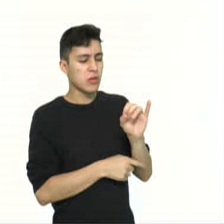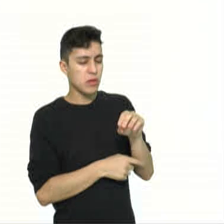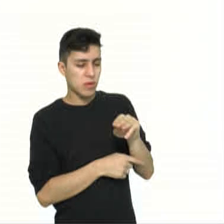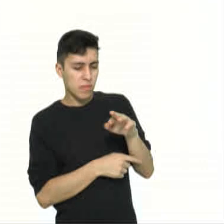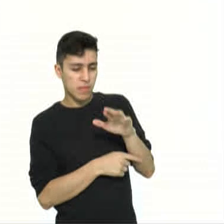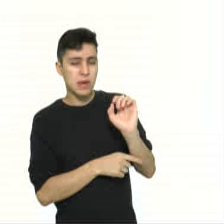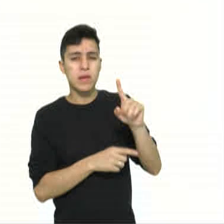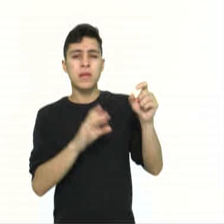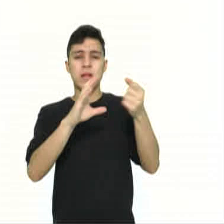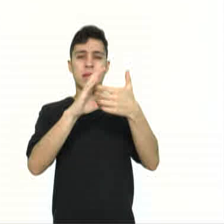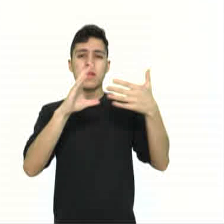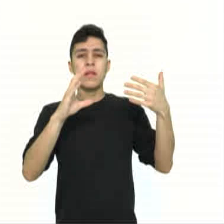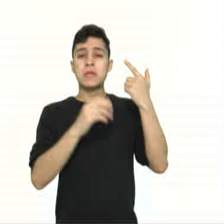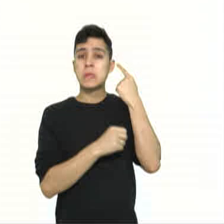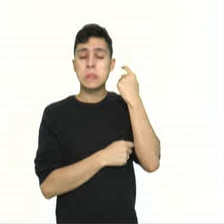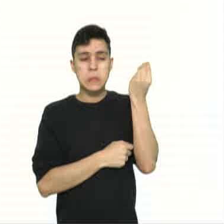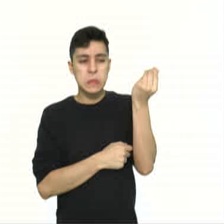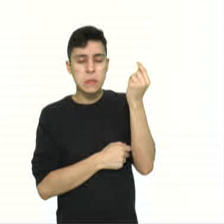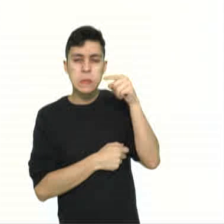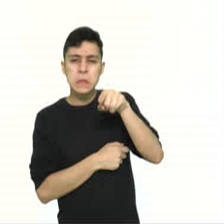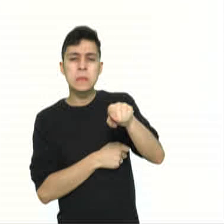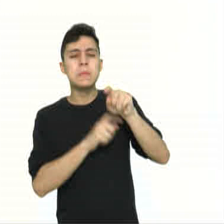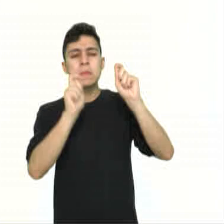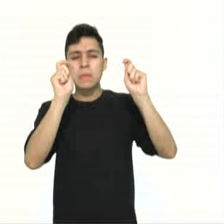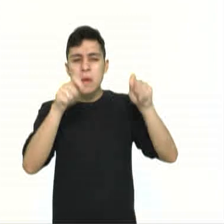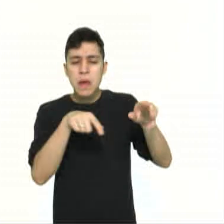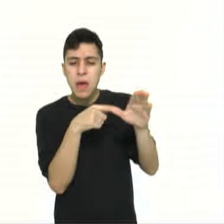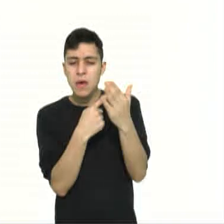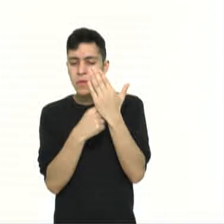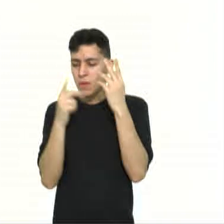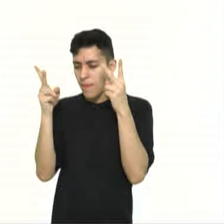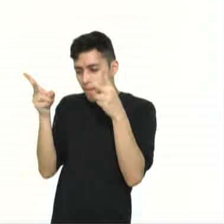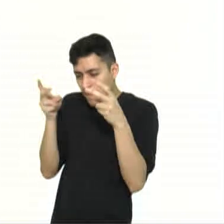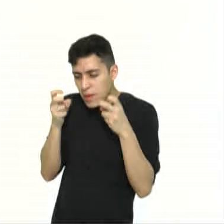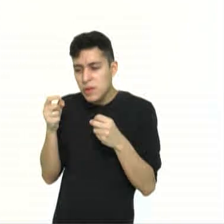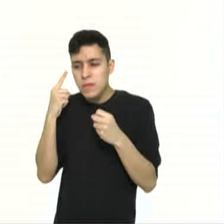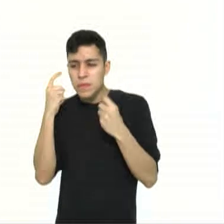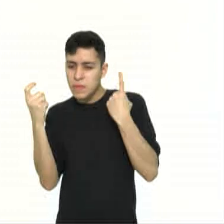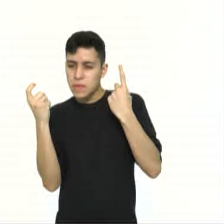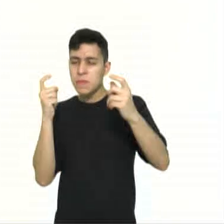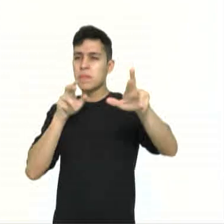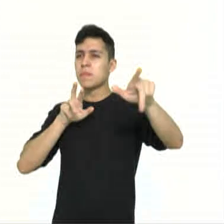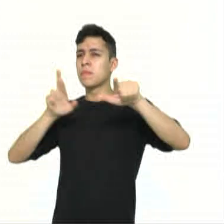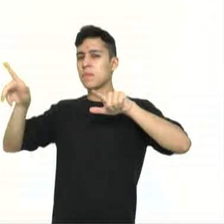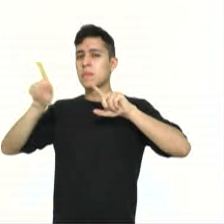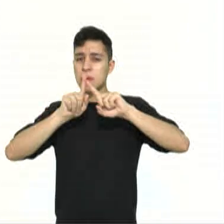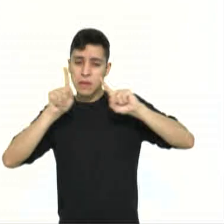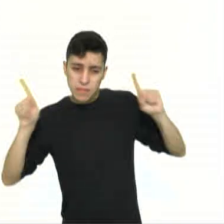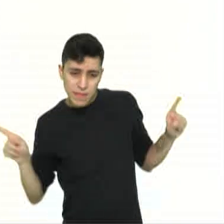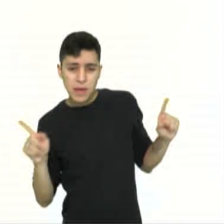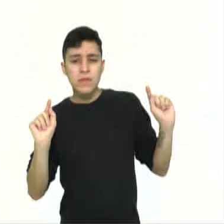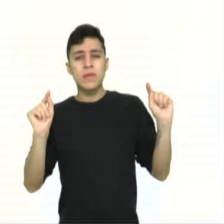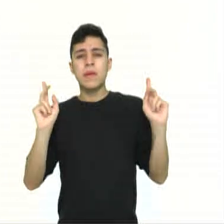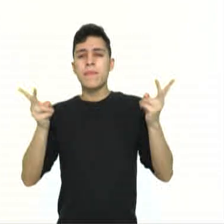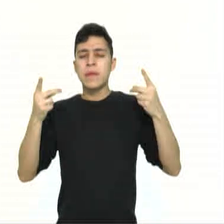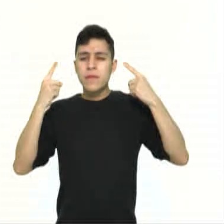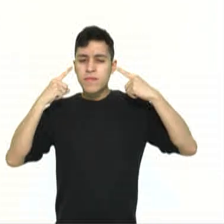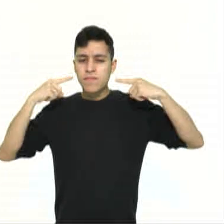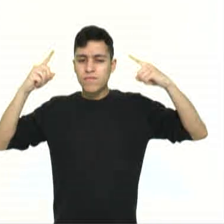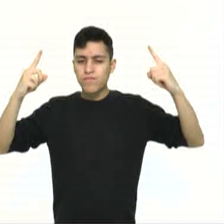a característica sonora que nos permite perceber sons distintos, porém, com a mesma